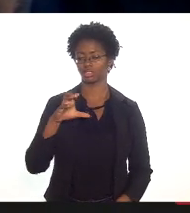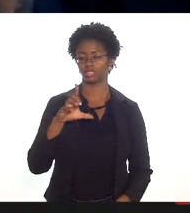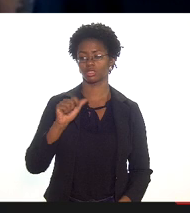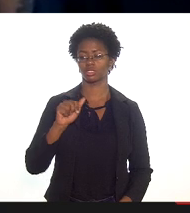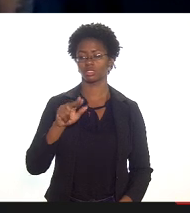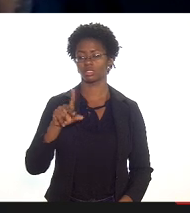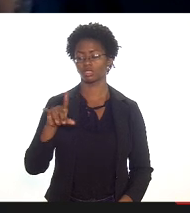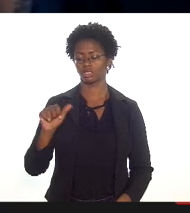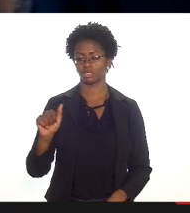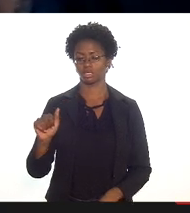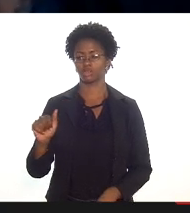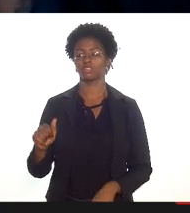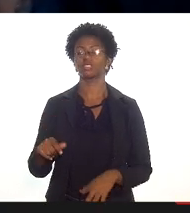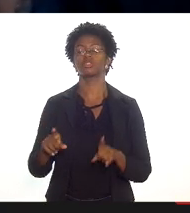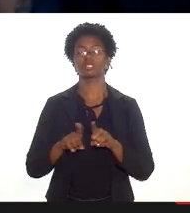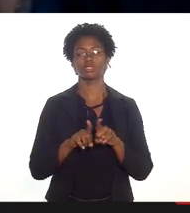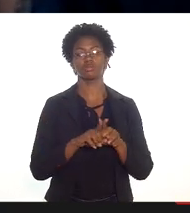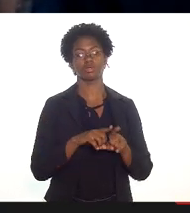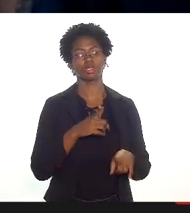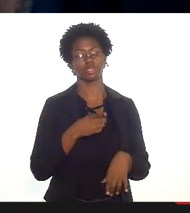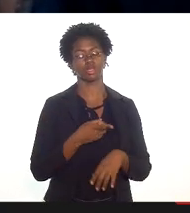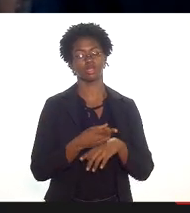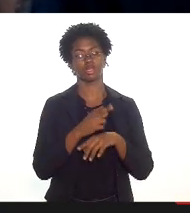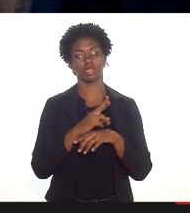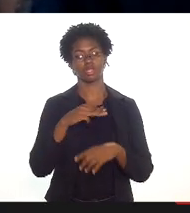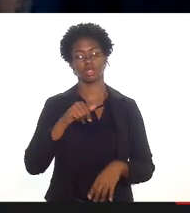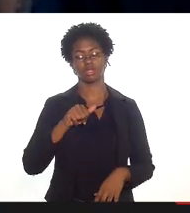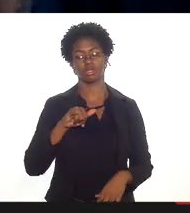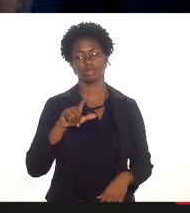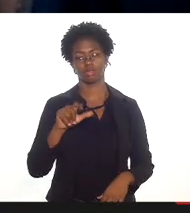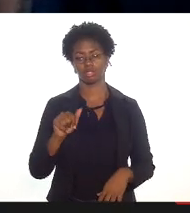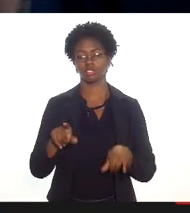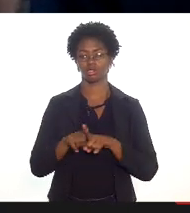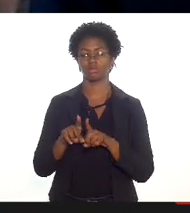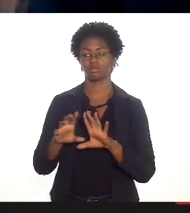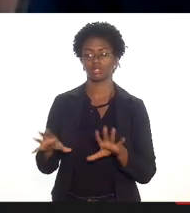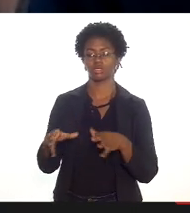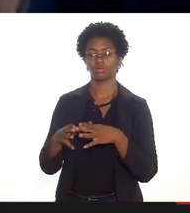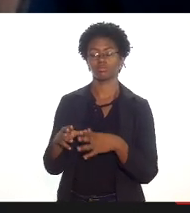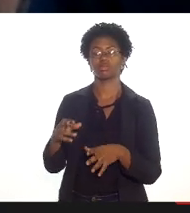Especializada, e a doutora Mayla, subsecretária de Unidade de Saúde, além da equipe da regulação.